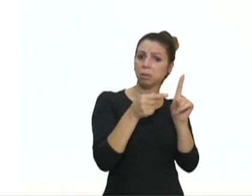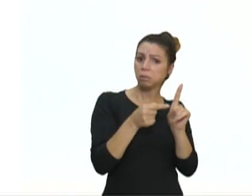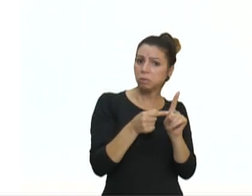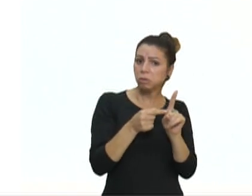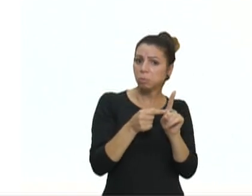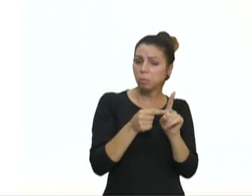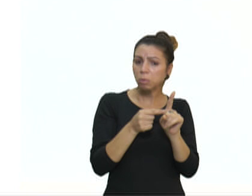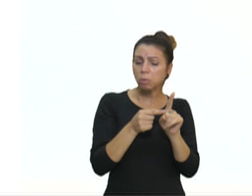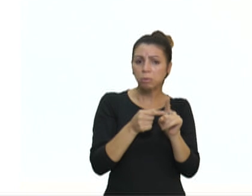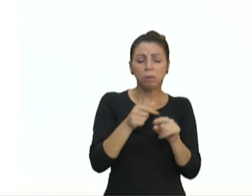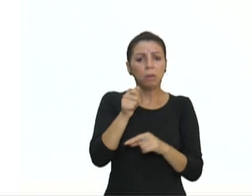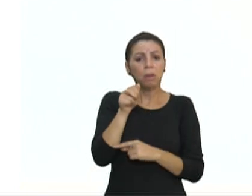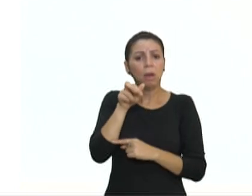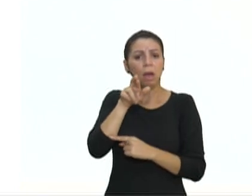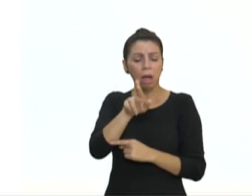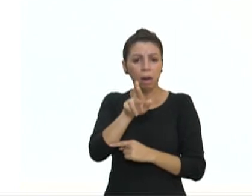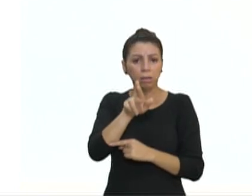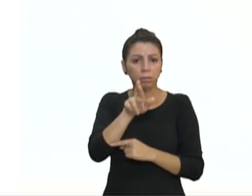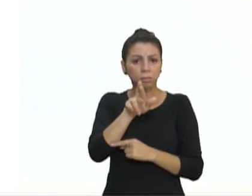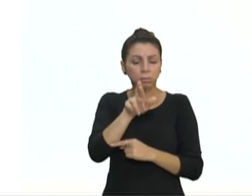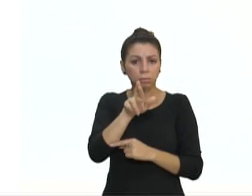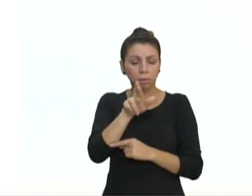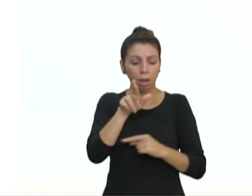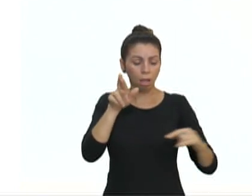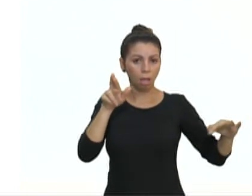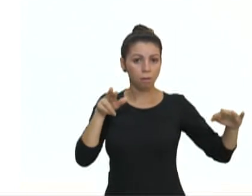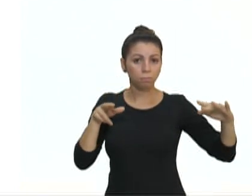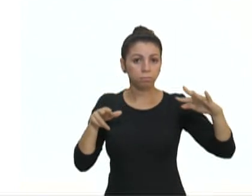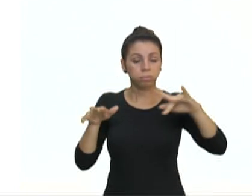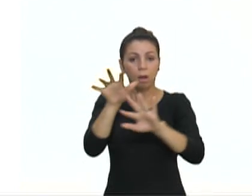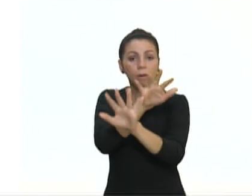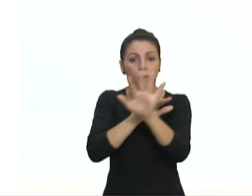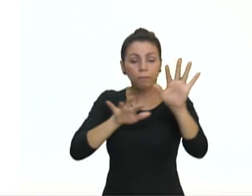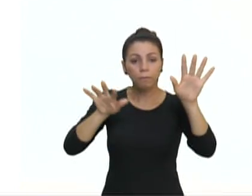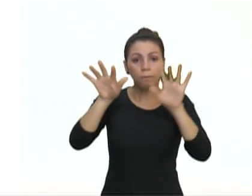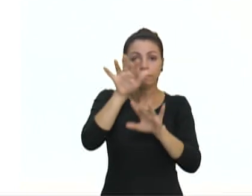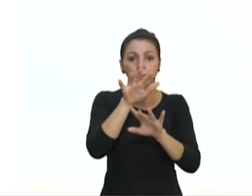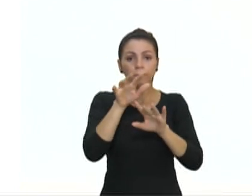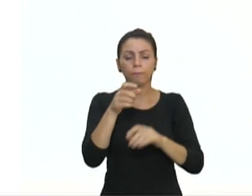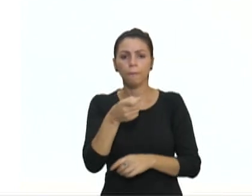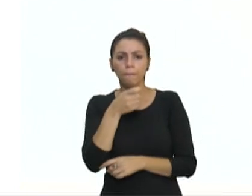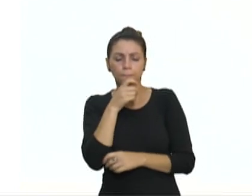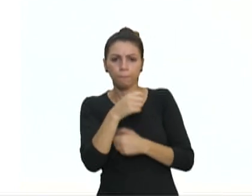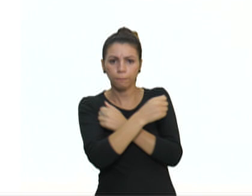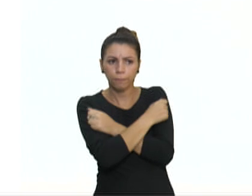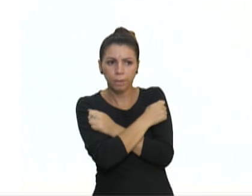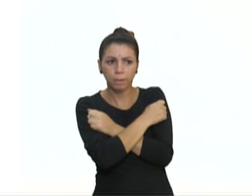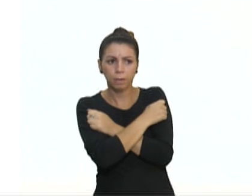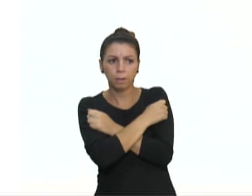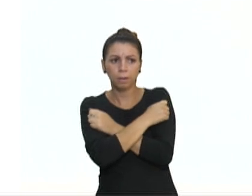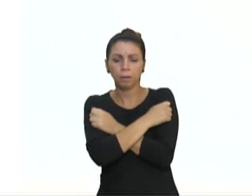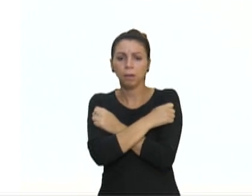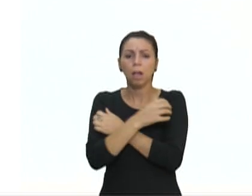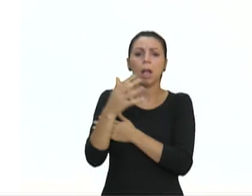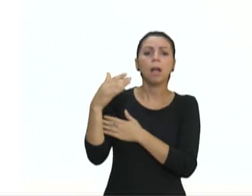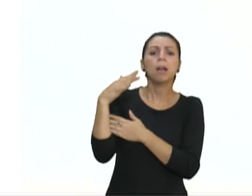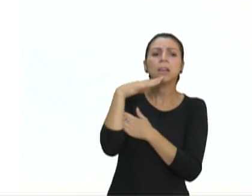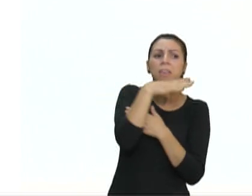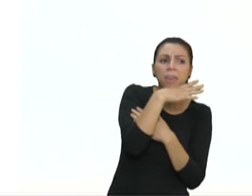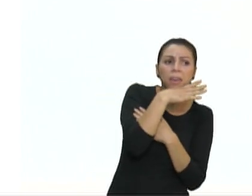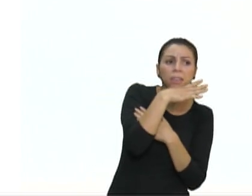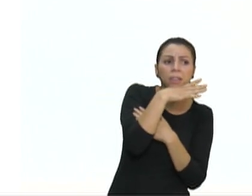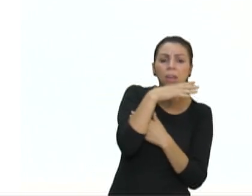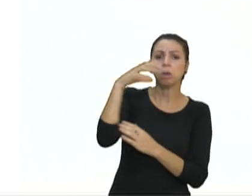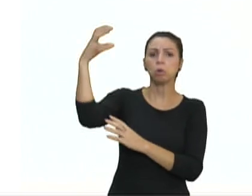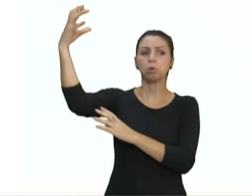gente fala de ar? Frentes frias? Frentes quentes? Chuvosas ou secas? Marca aí